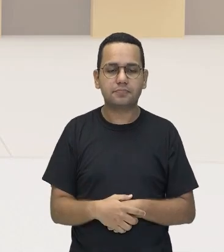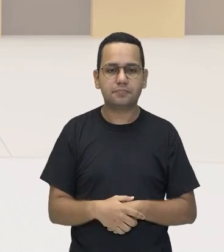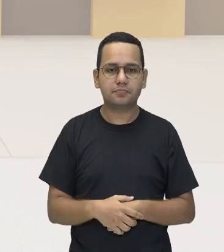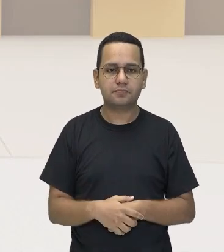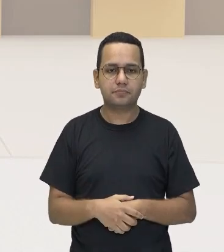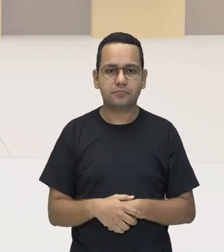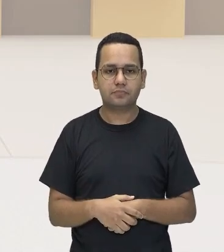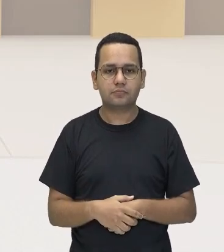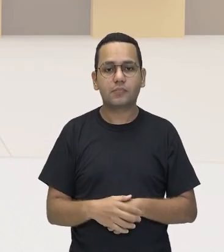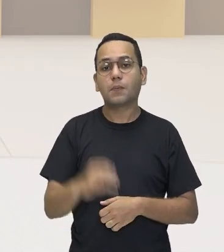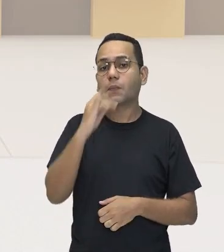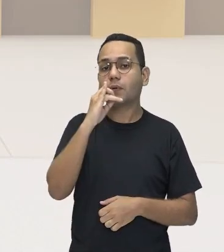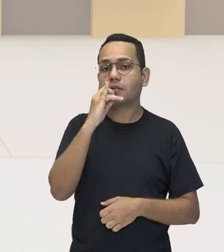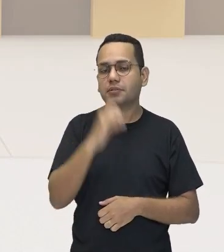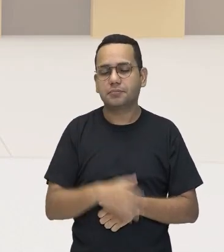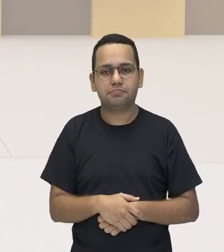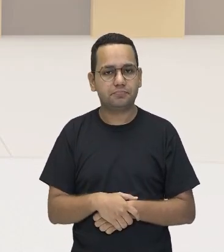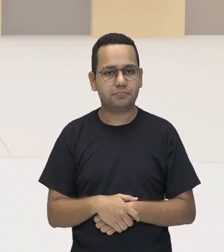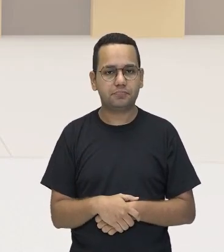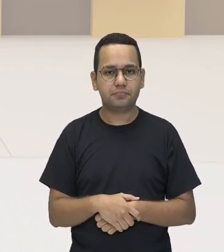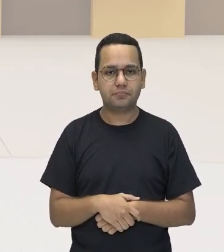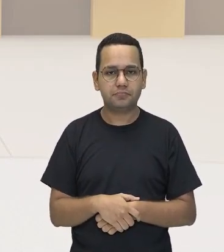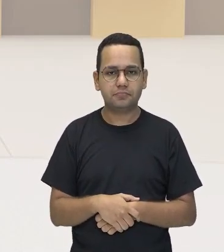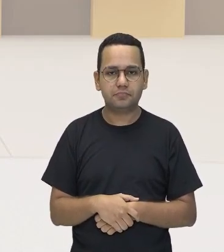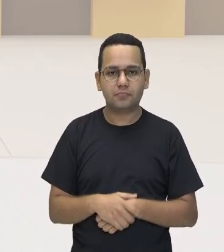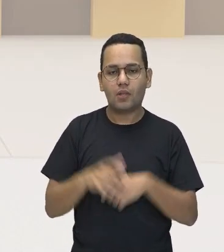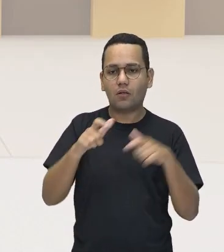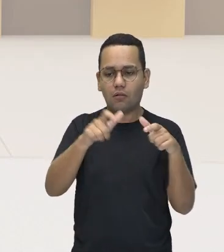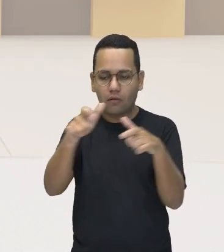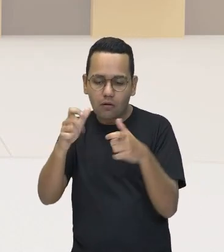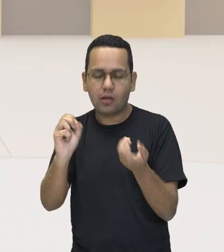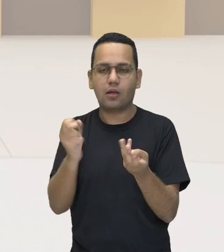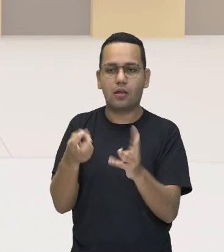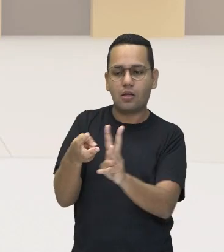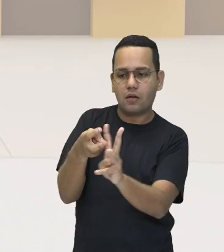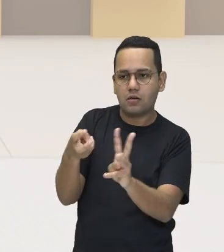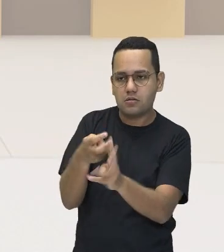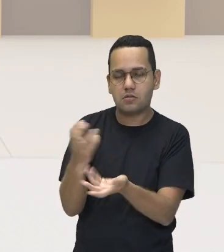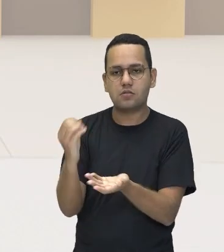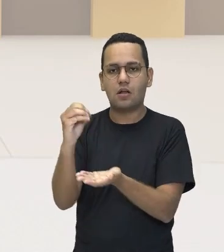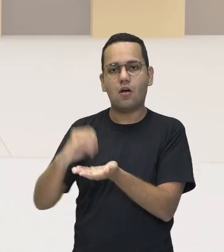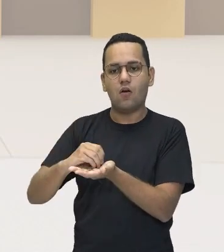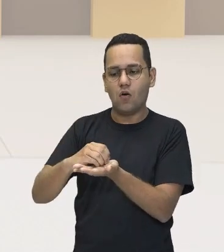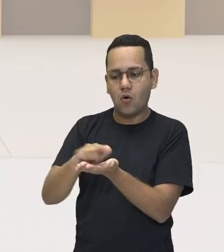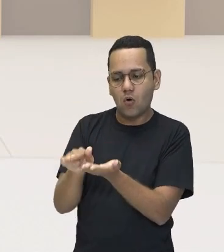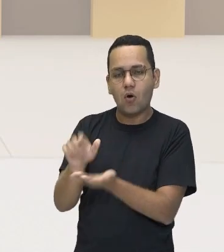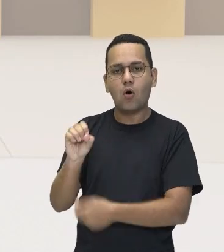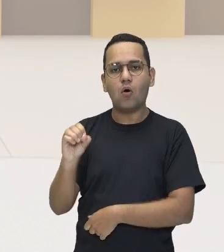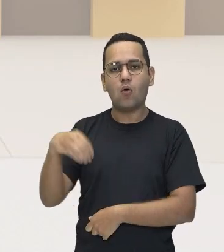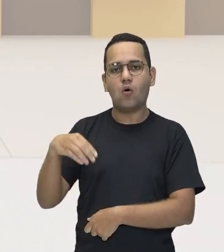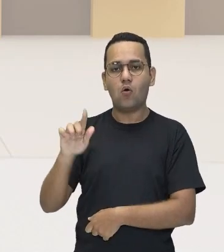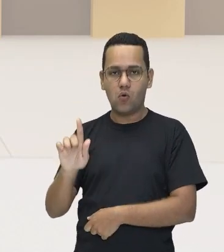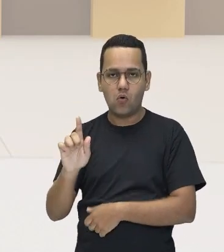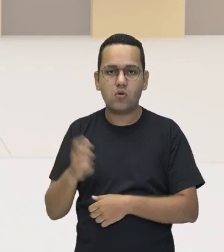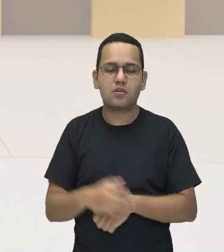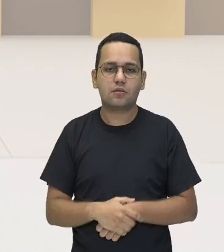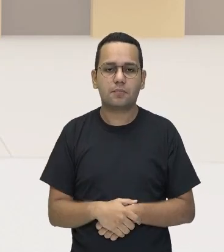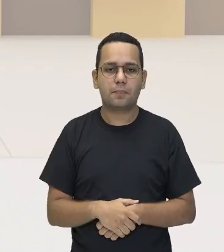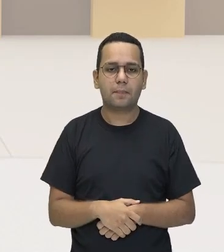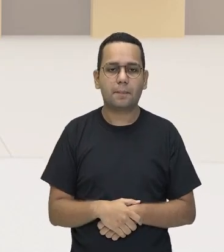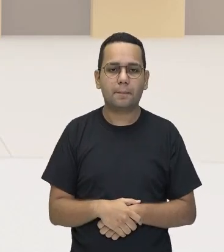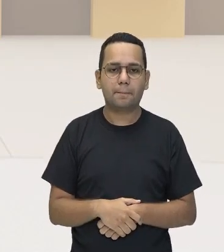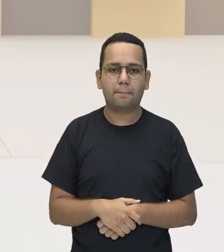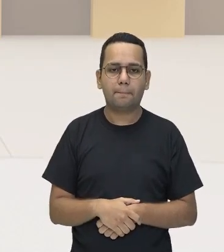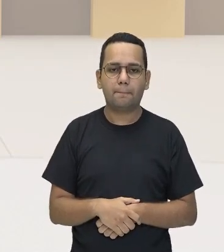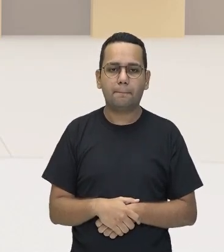comunidades locais, né, os povos indígenas, as ONGs, as organizações não governamentais também, o governo